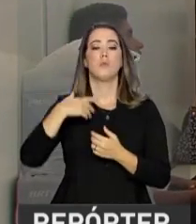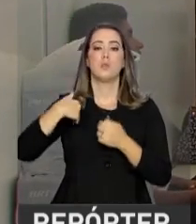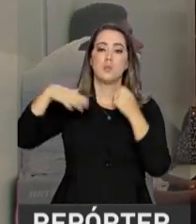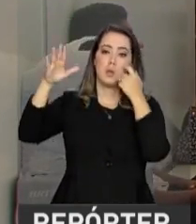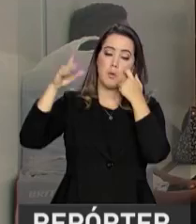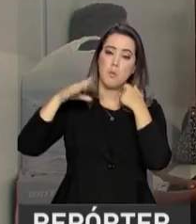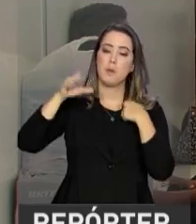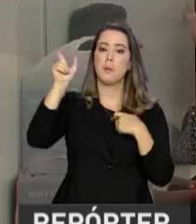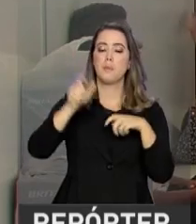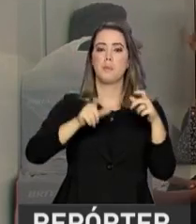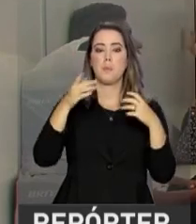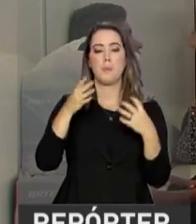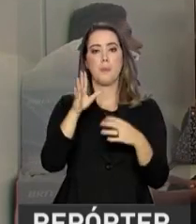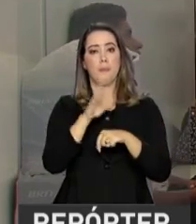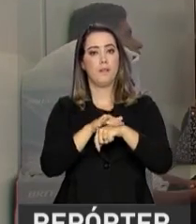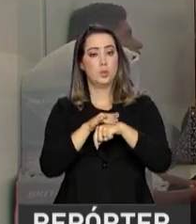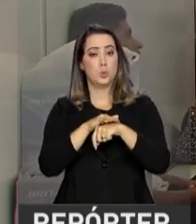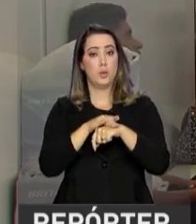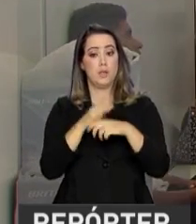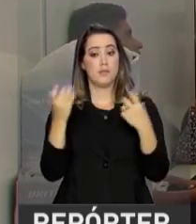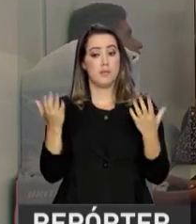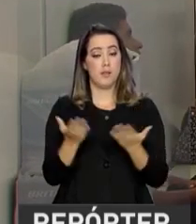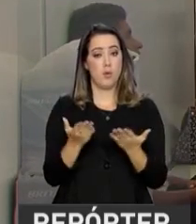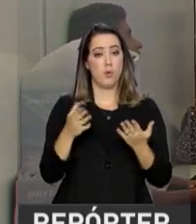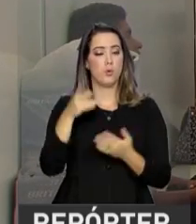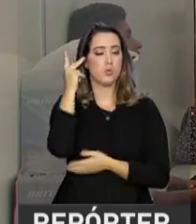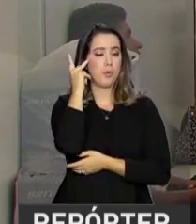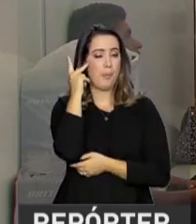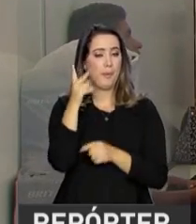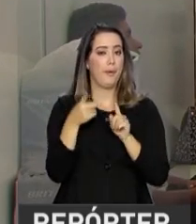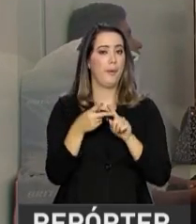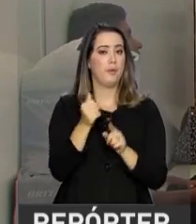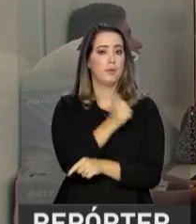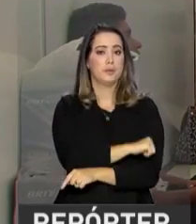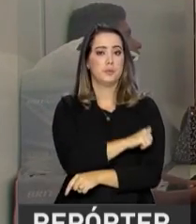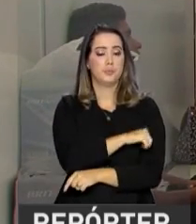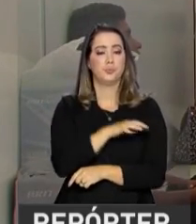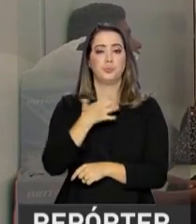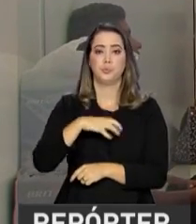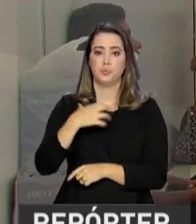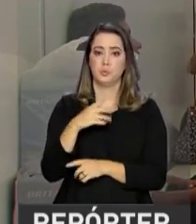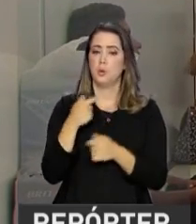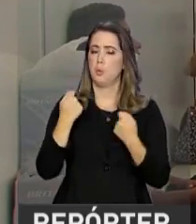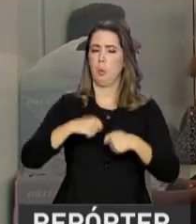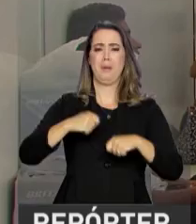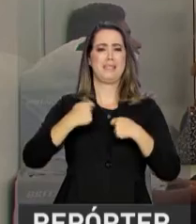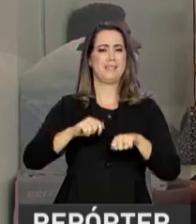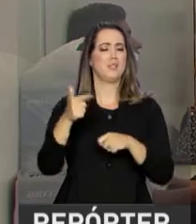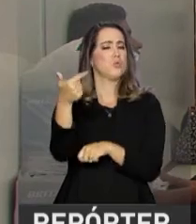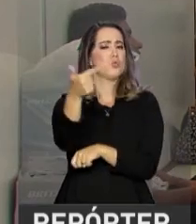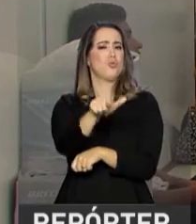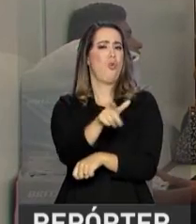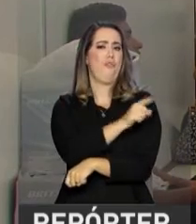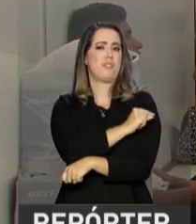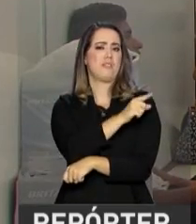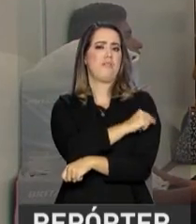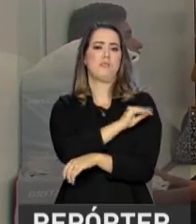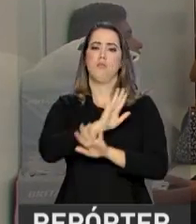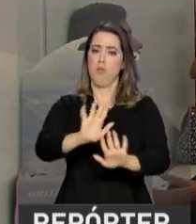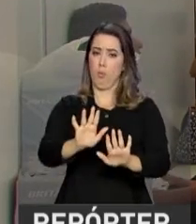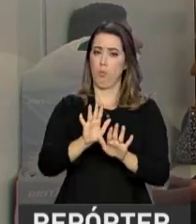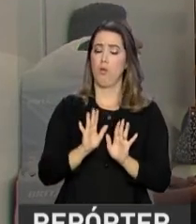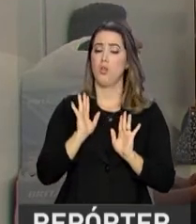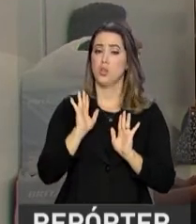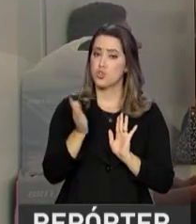maior risco de transmissão, nesse momento, que são São Paulo, Rio de Janeiro e Bahia, elas não precisam tomar reforço de